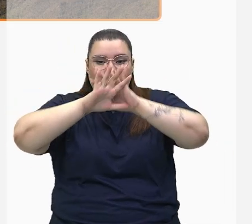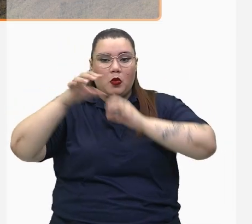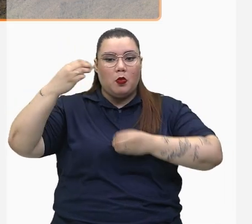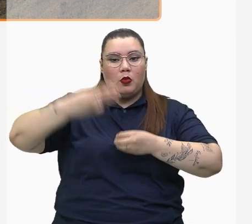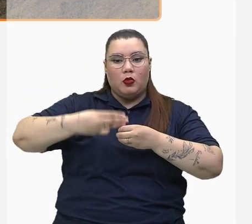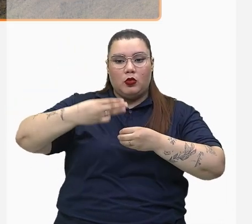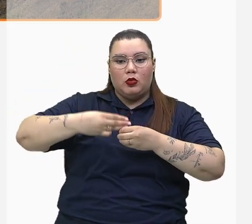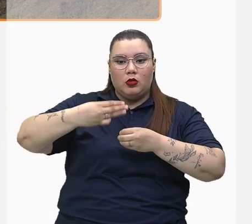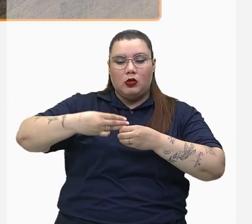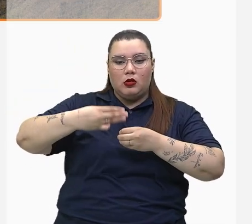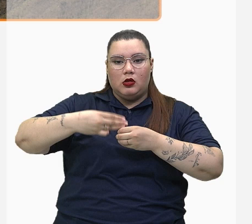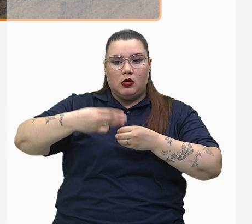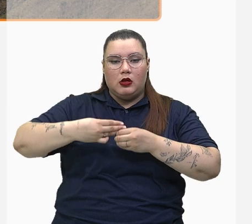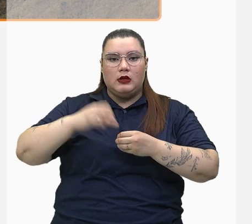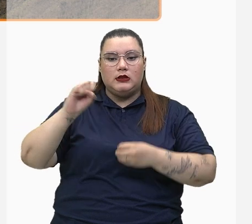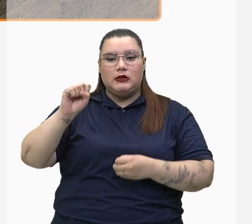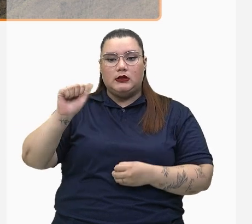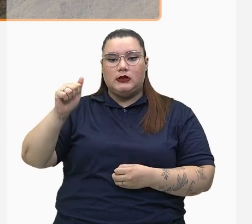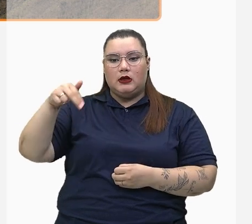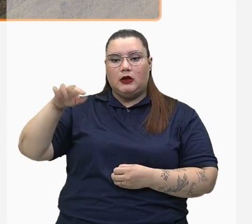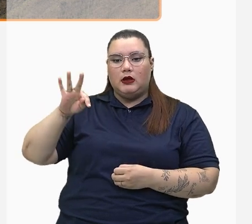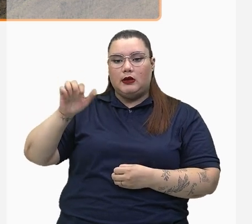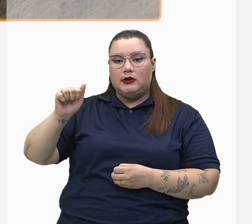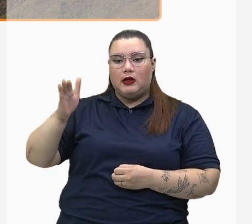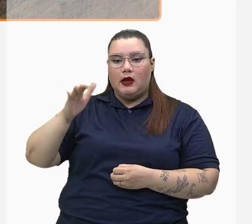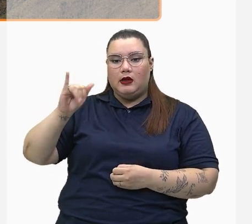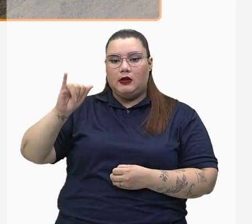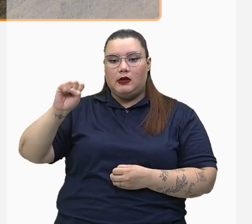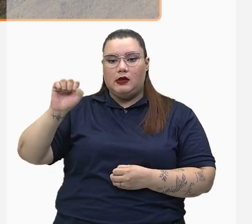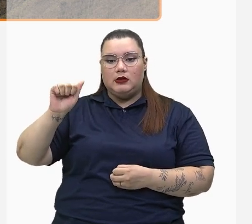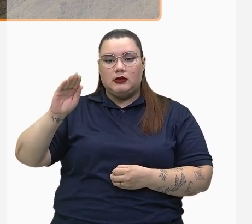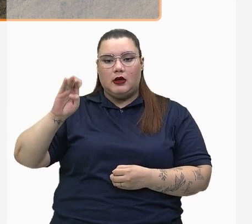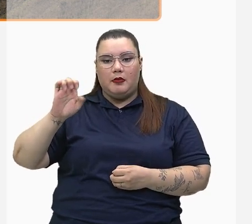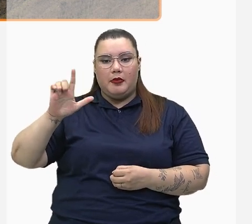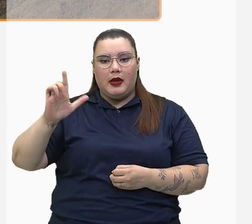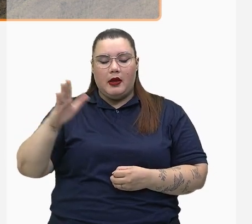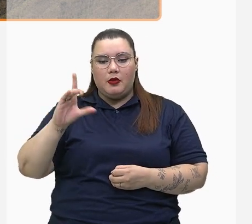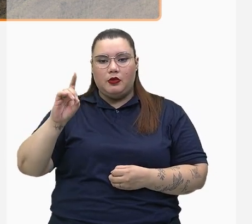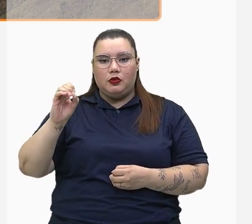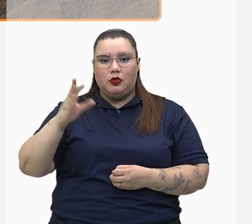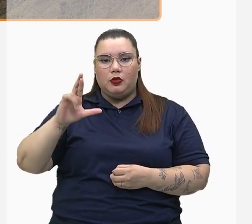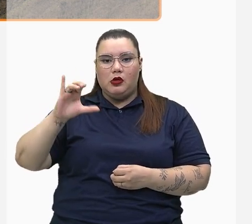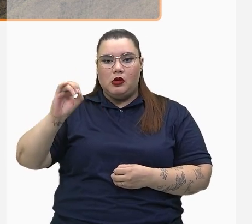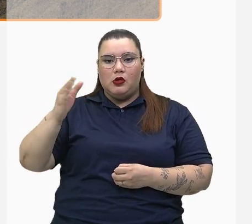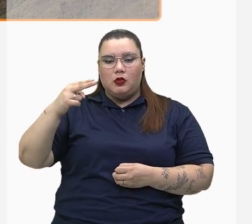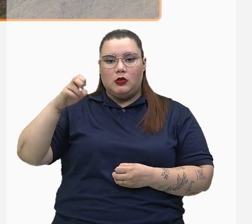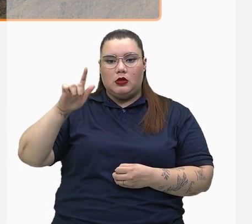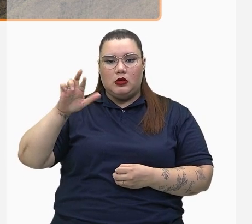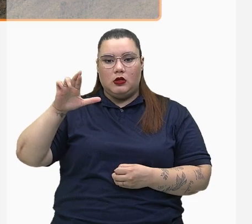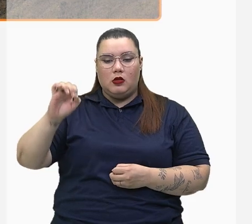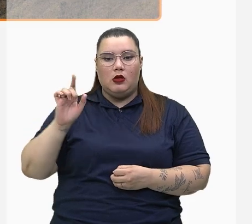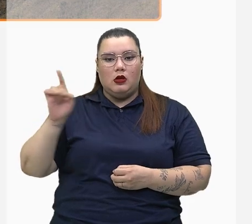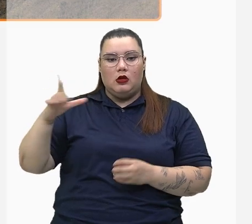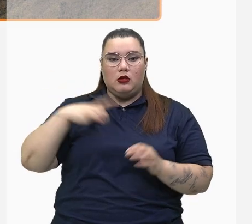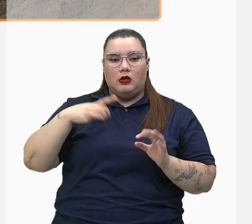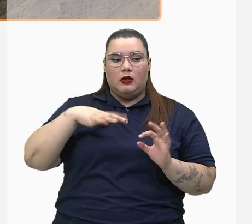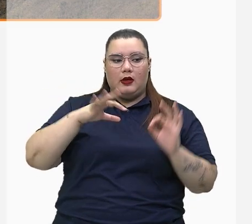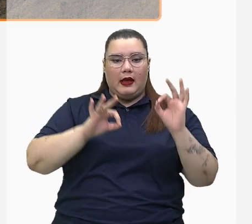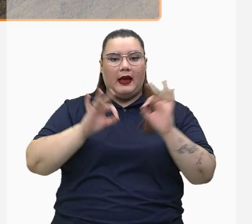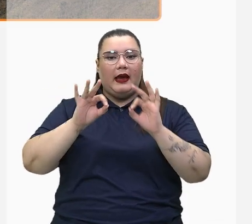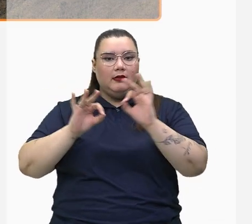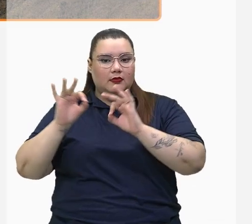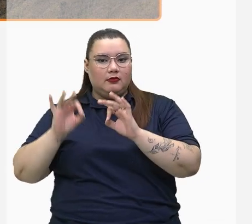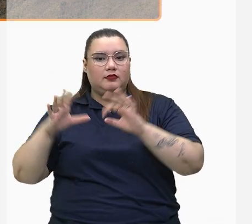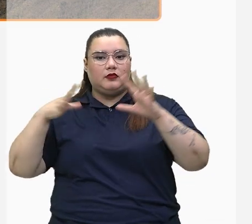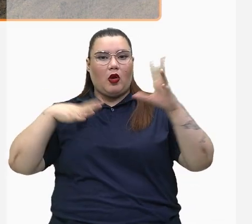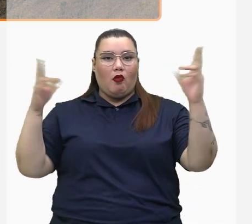de Santa Isabel do Rio Negro. O Pico da Neblina ele sofre com o processo de erosão do vento